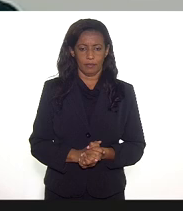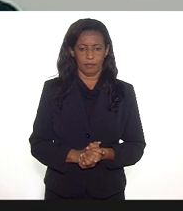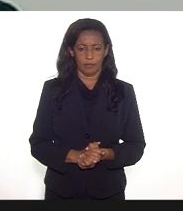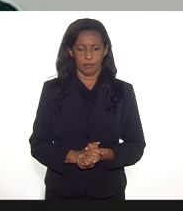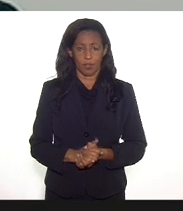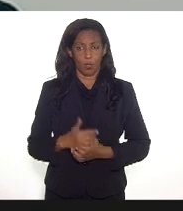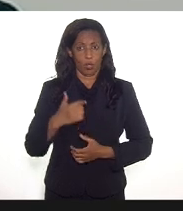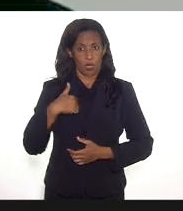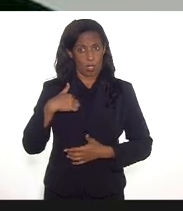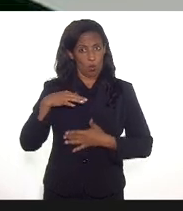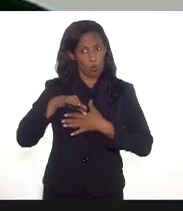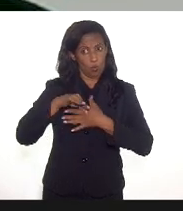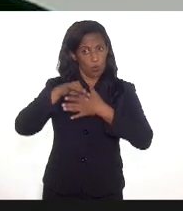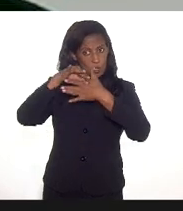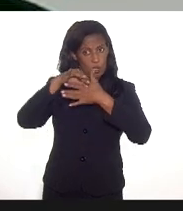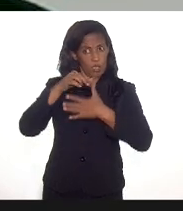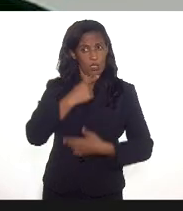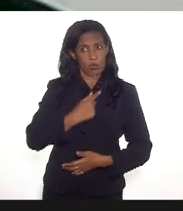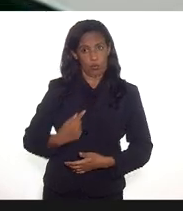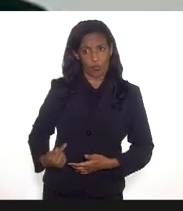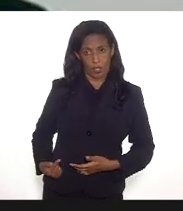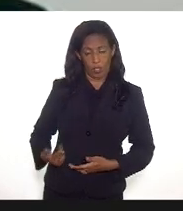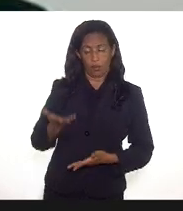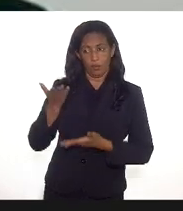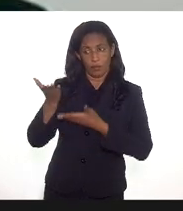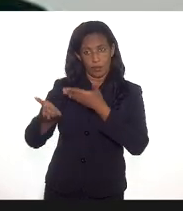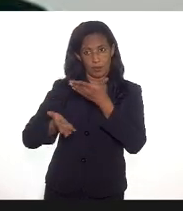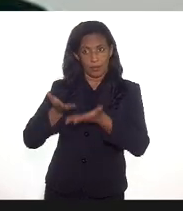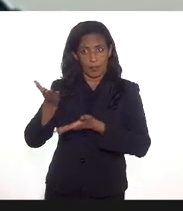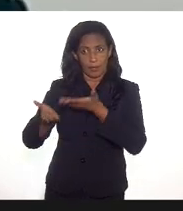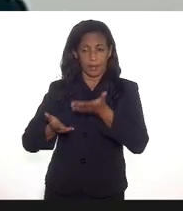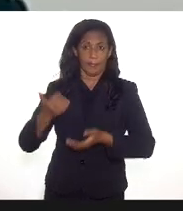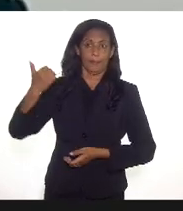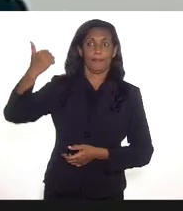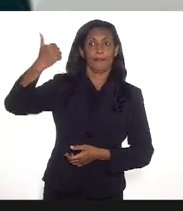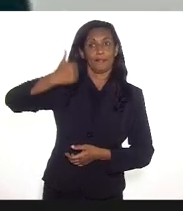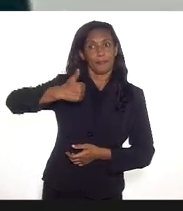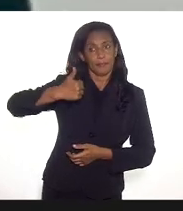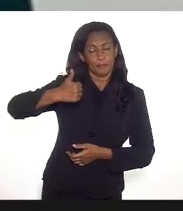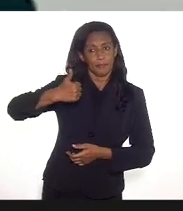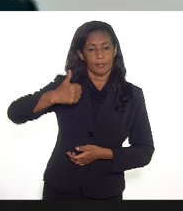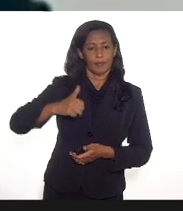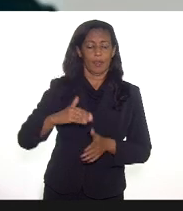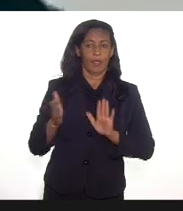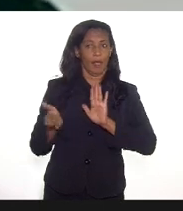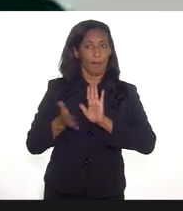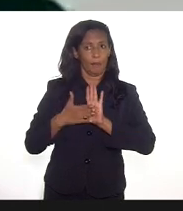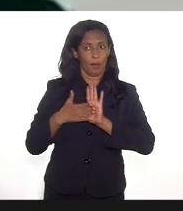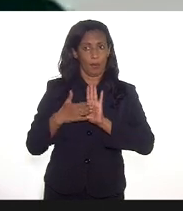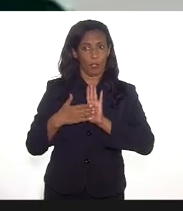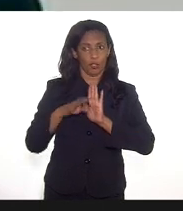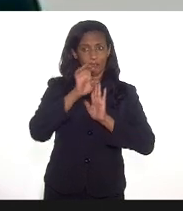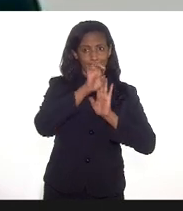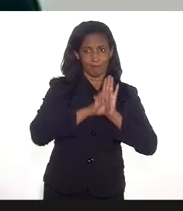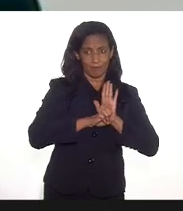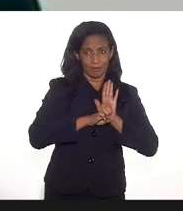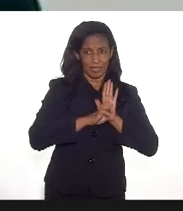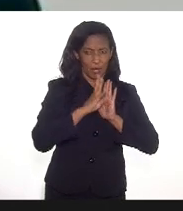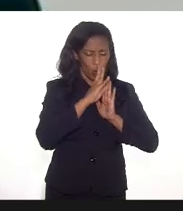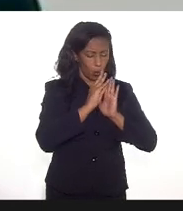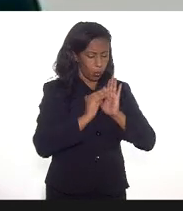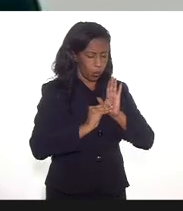como líder do governo, vou tratar com Vossa Excelência é, primeiro, eu acredito, a proposta de emenda constitucional está enxuta,